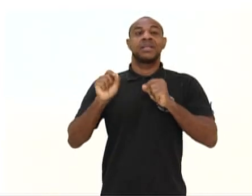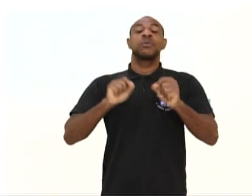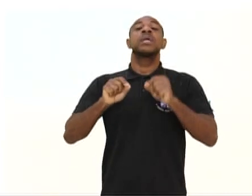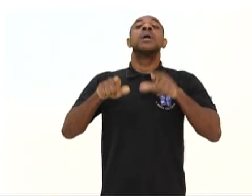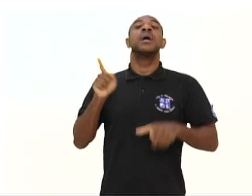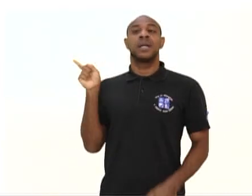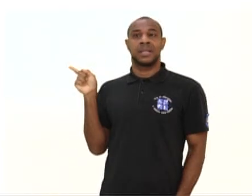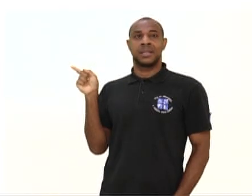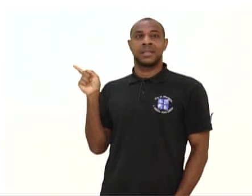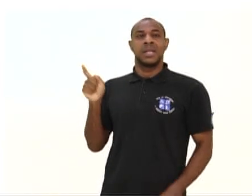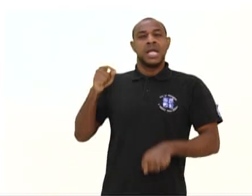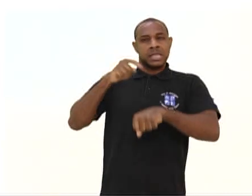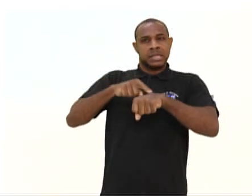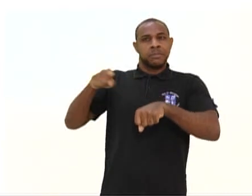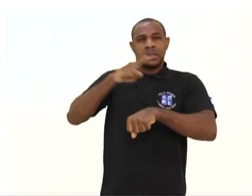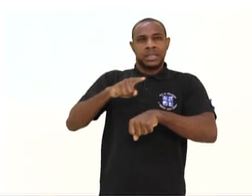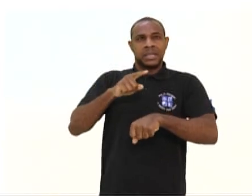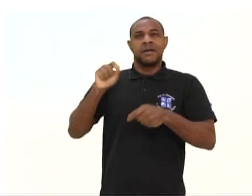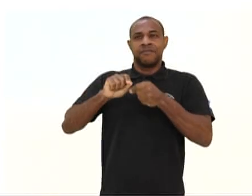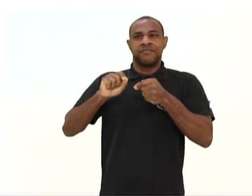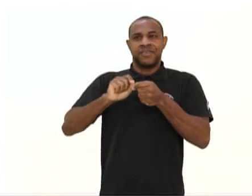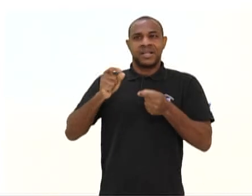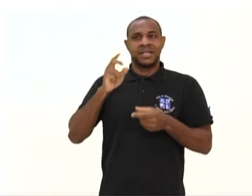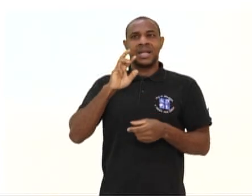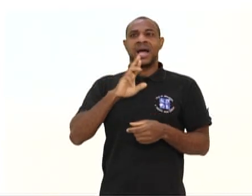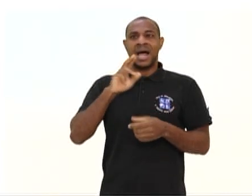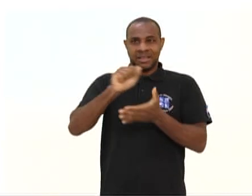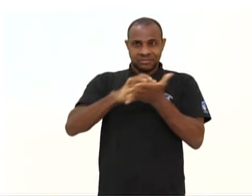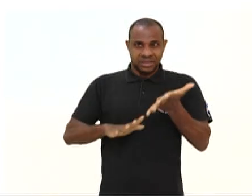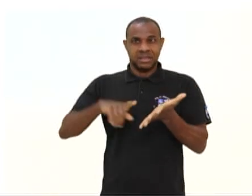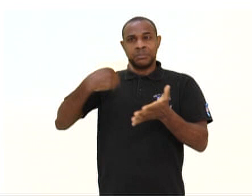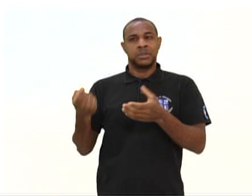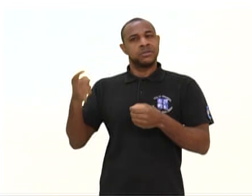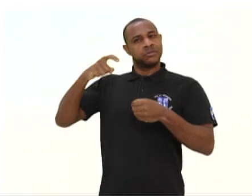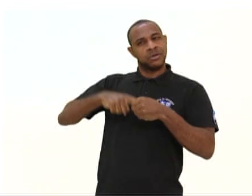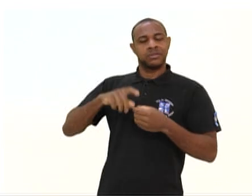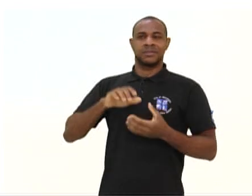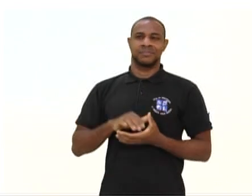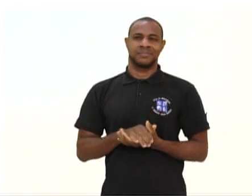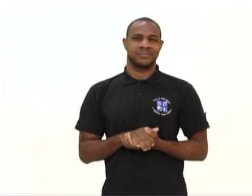aqui? Vou dar um tempinho para vocês resolverem e a gente já volta.